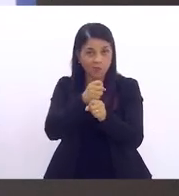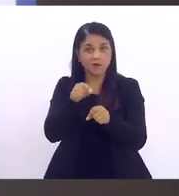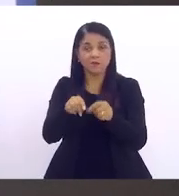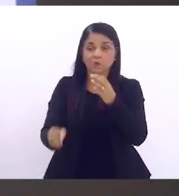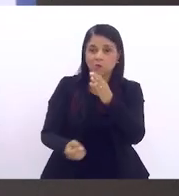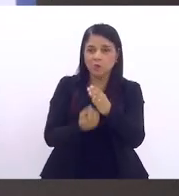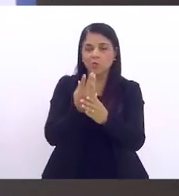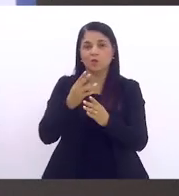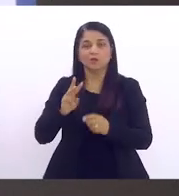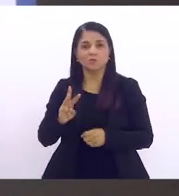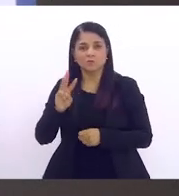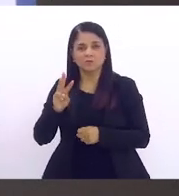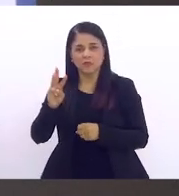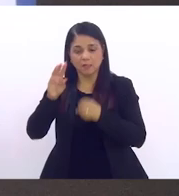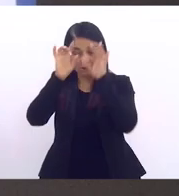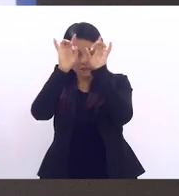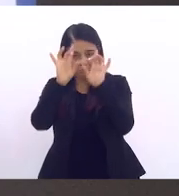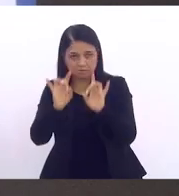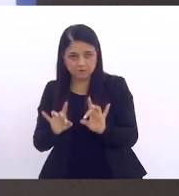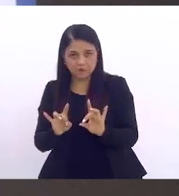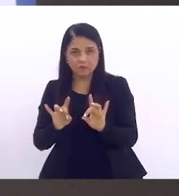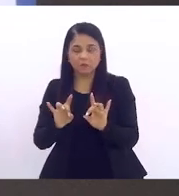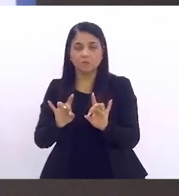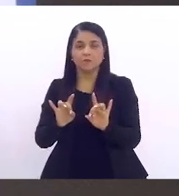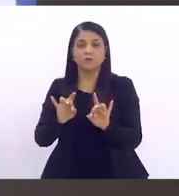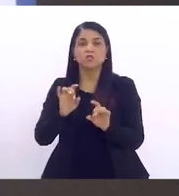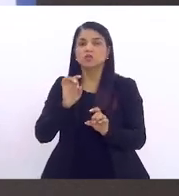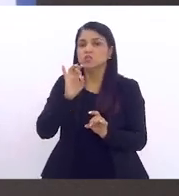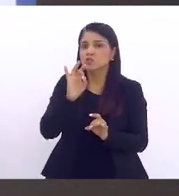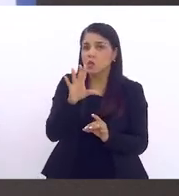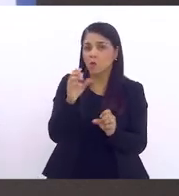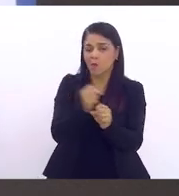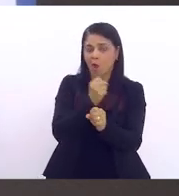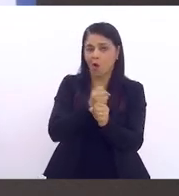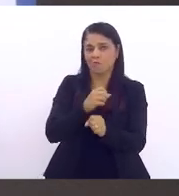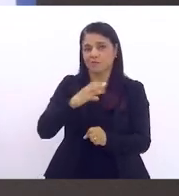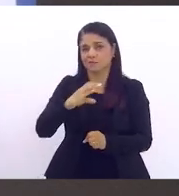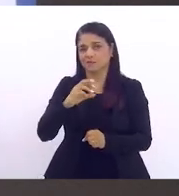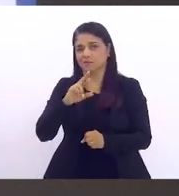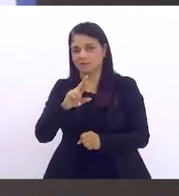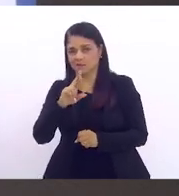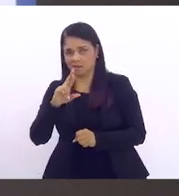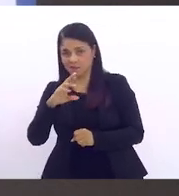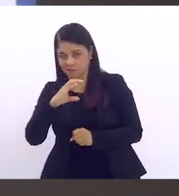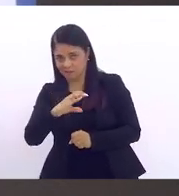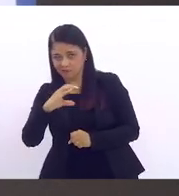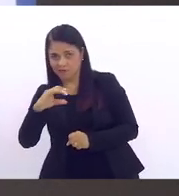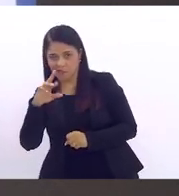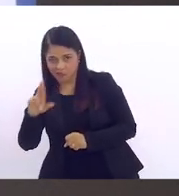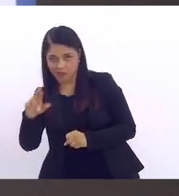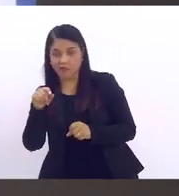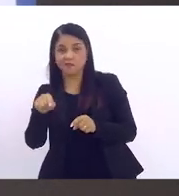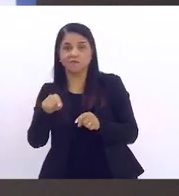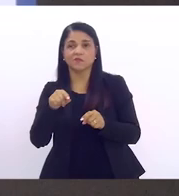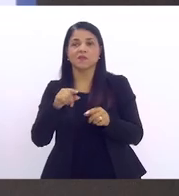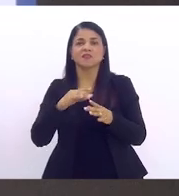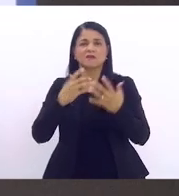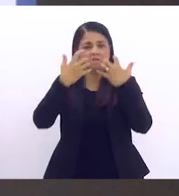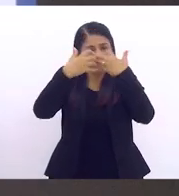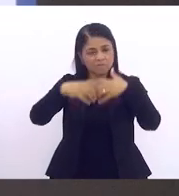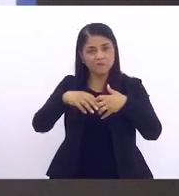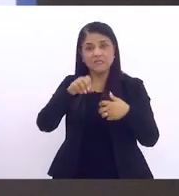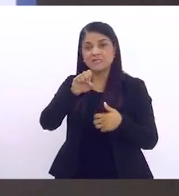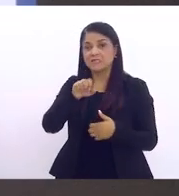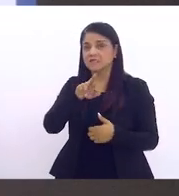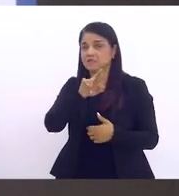criou um site específico só para obra da CCR então ou seja toda essa transformação da Serra das Araras da